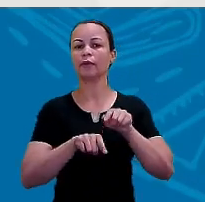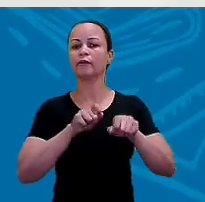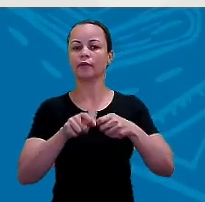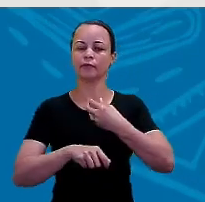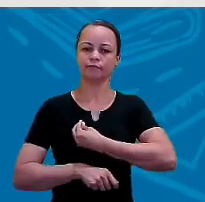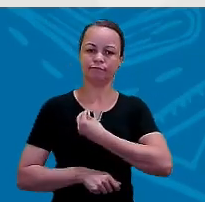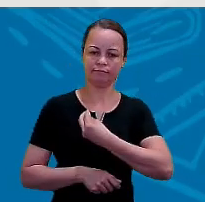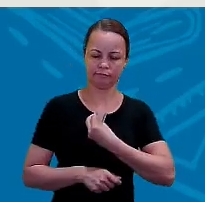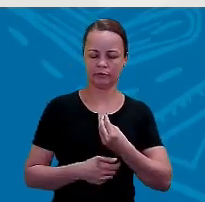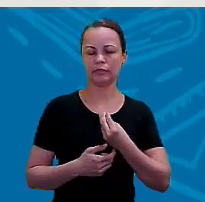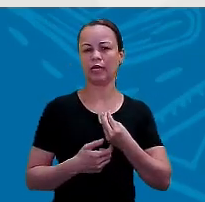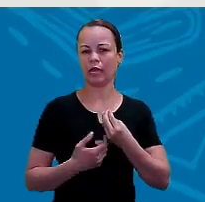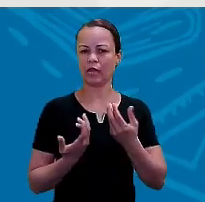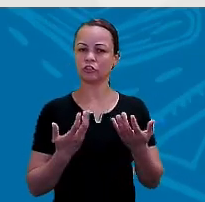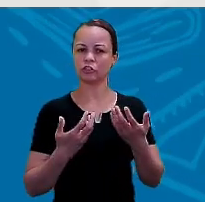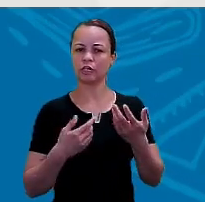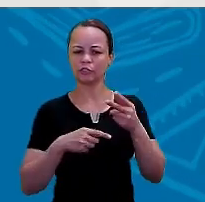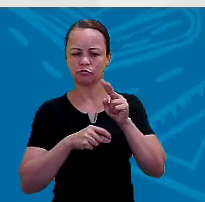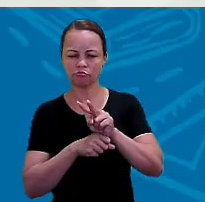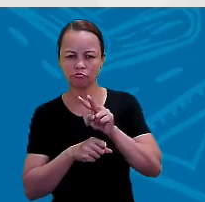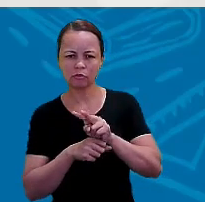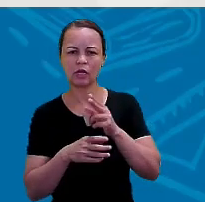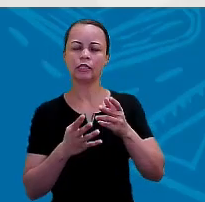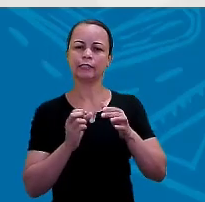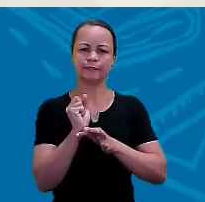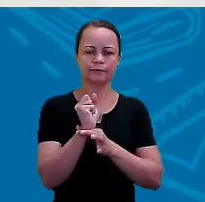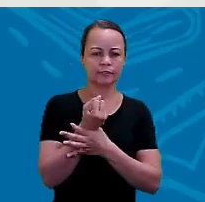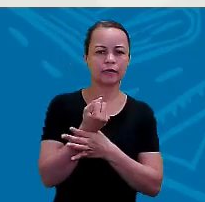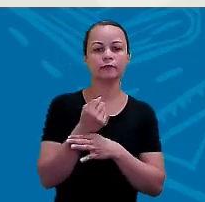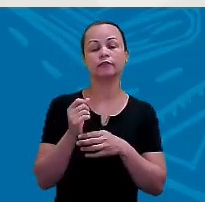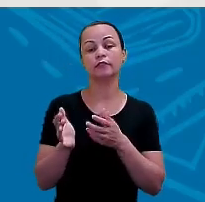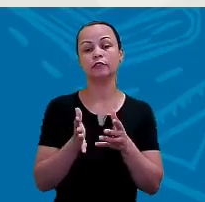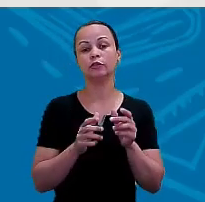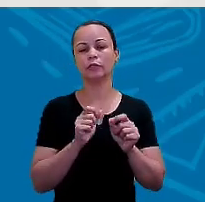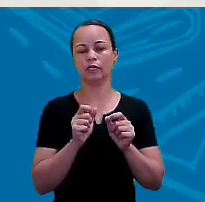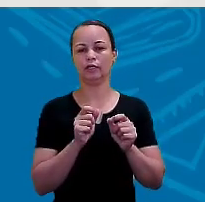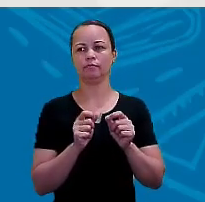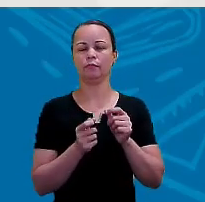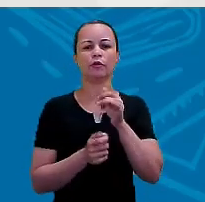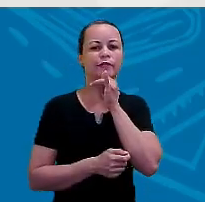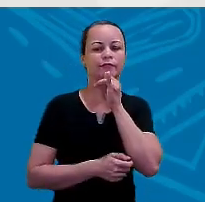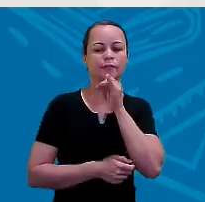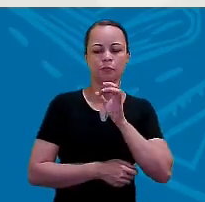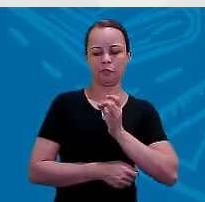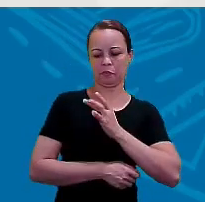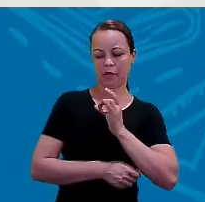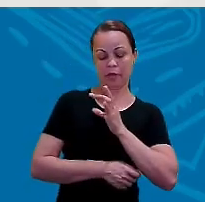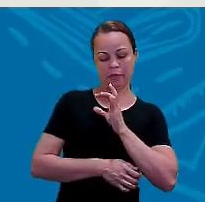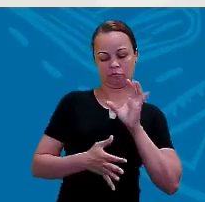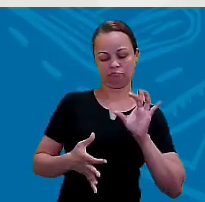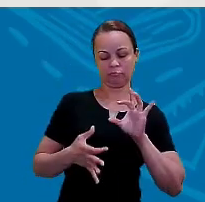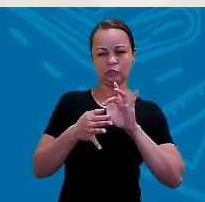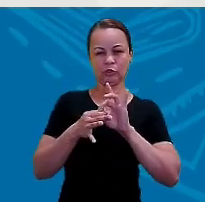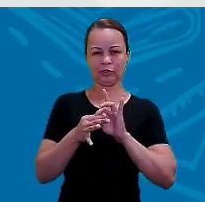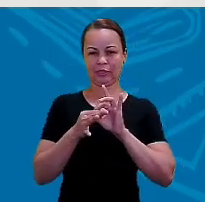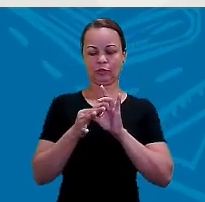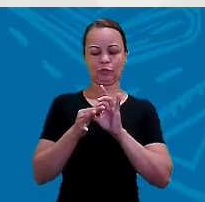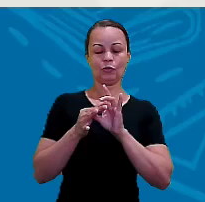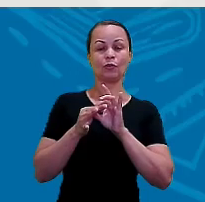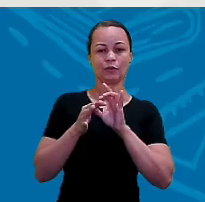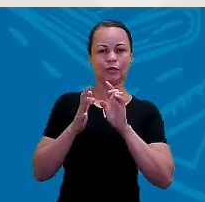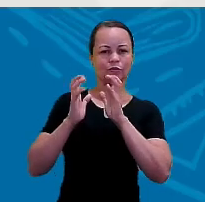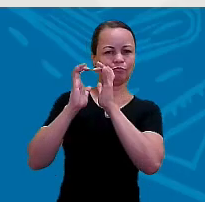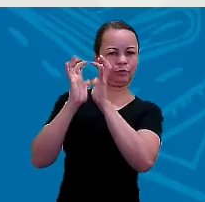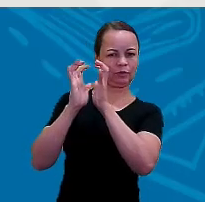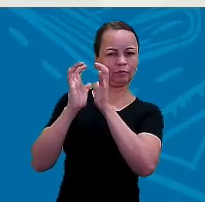se autopreservar, da gente se autogarantir. Por exemplo, o medo é um bom exemplo que está associado, também se comunica com o nosso sistema